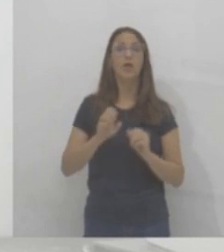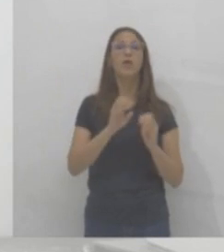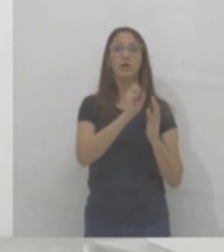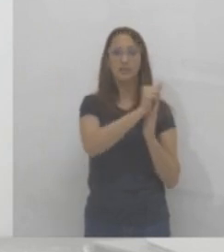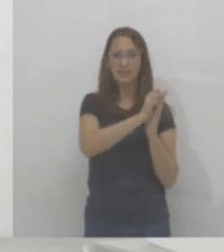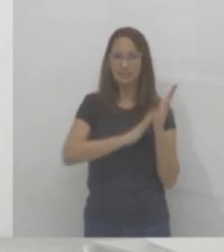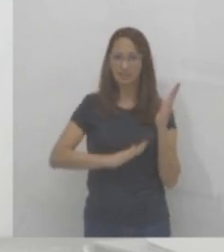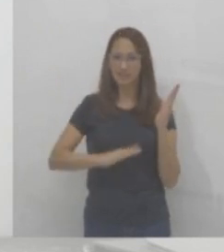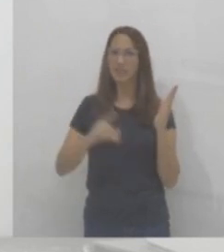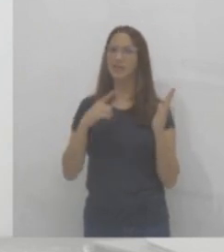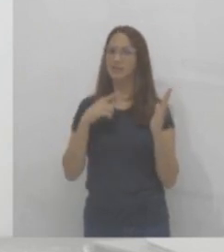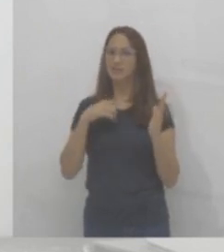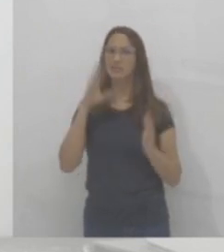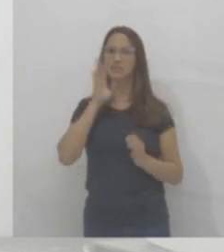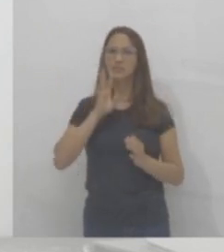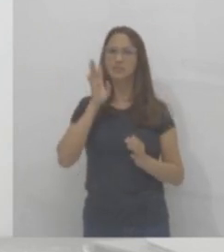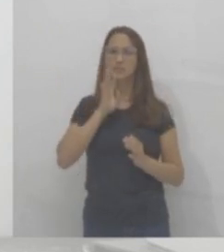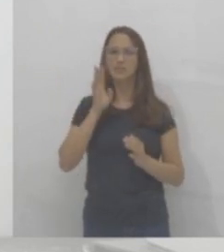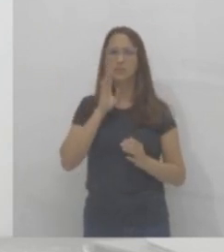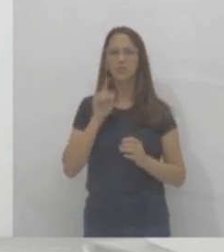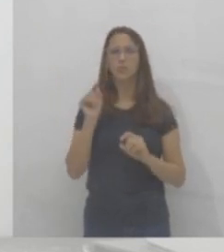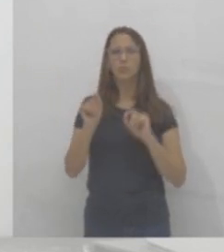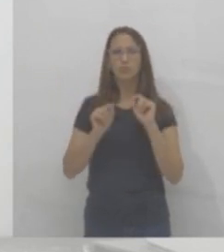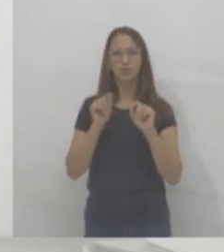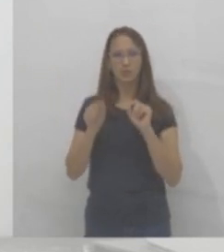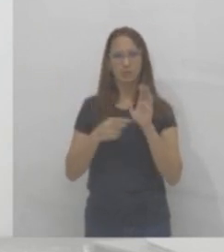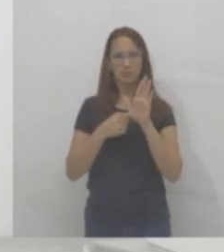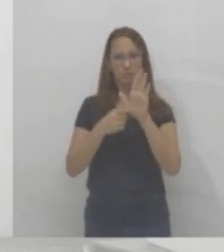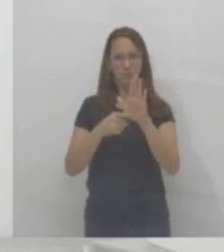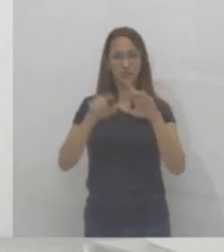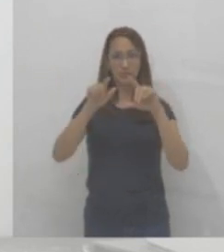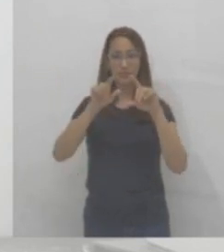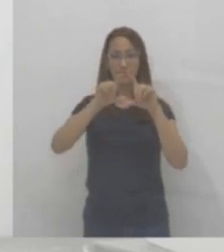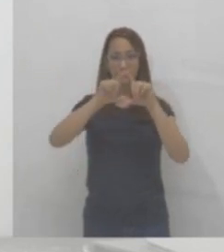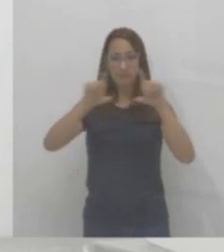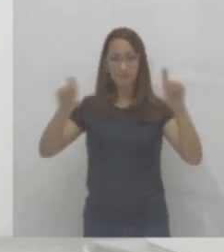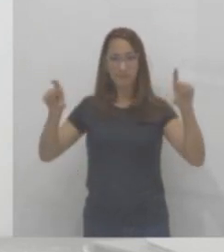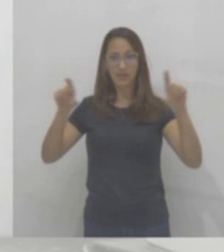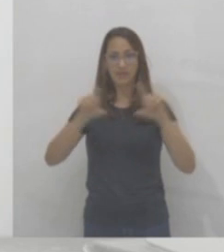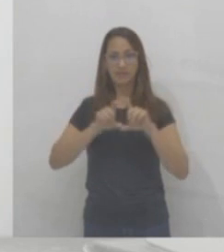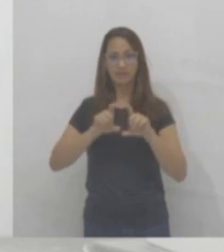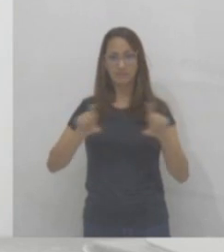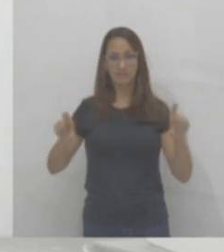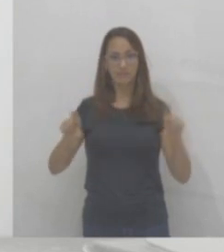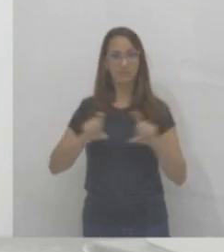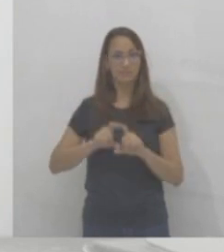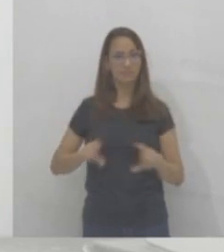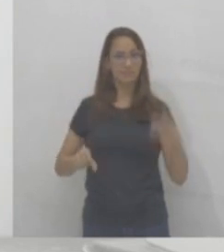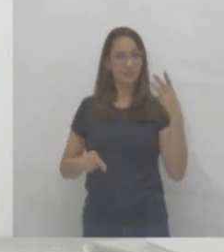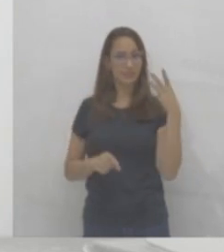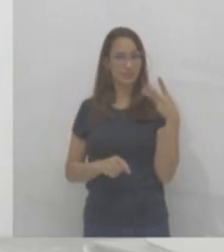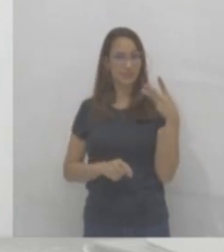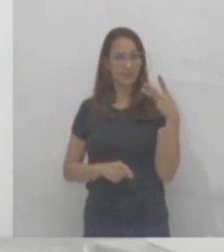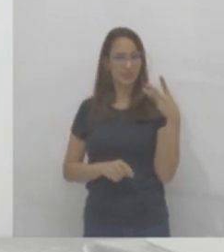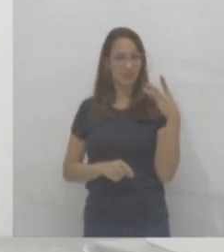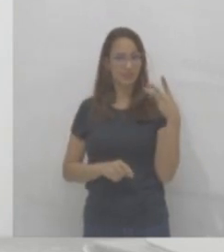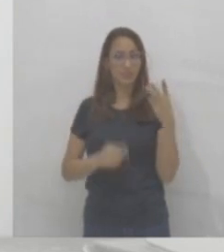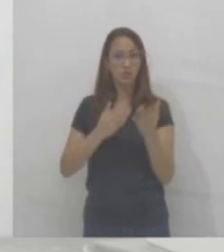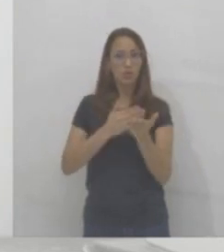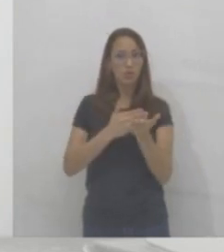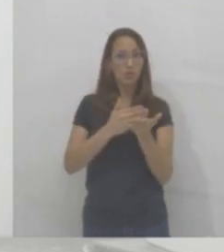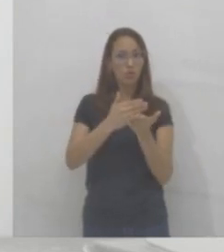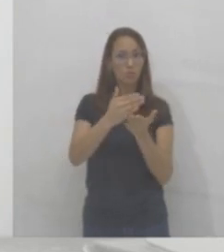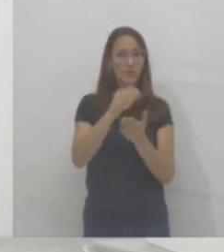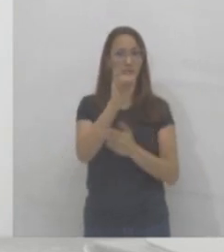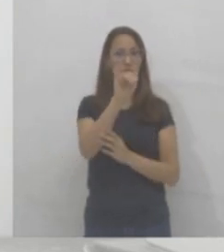legal, tá? Em que eu estou mostrando para vocês 3 frases com o ifzinho no início, criando